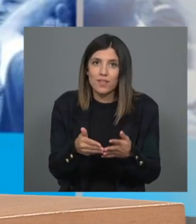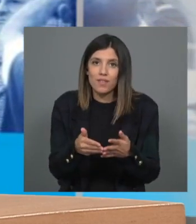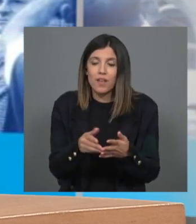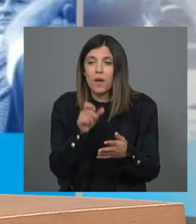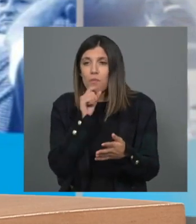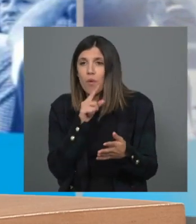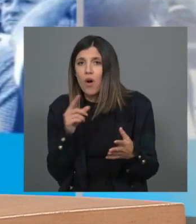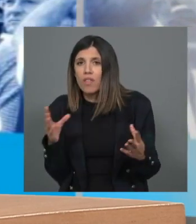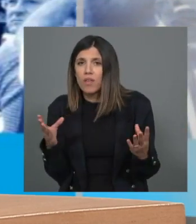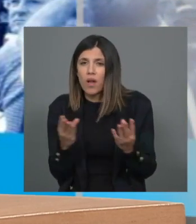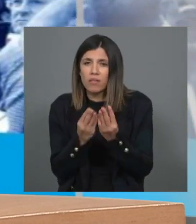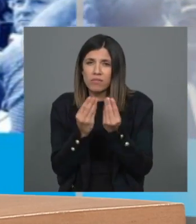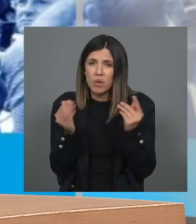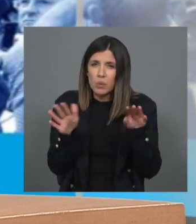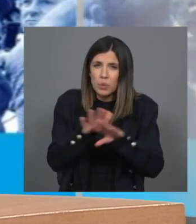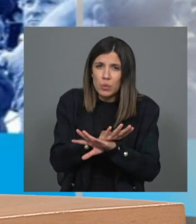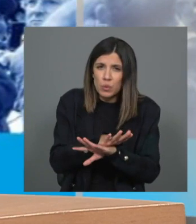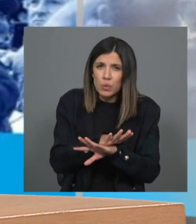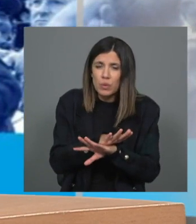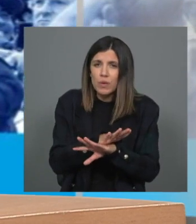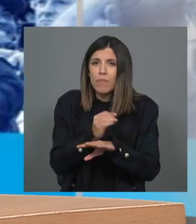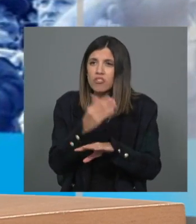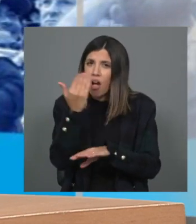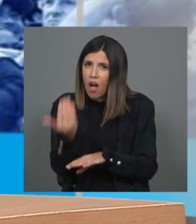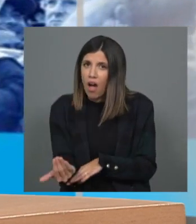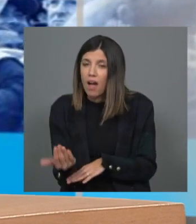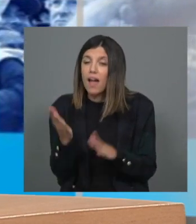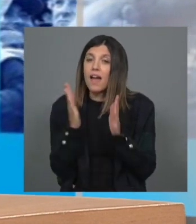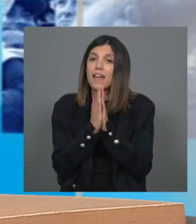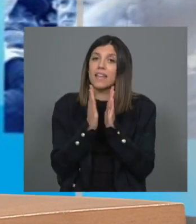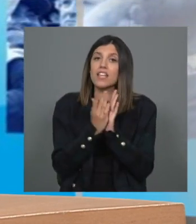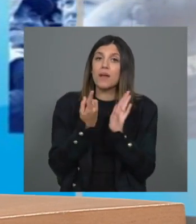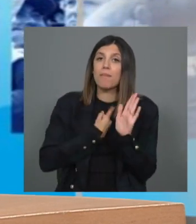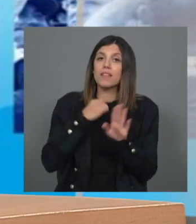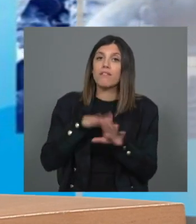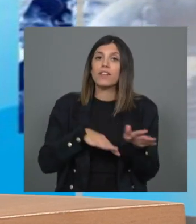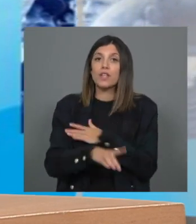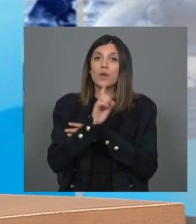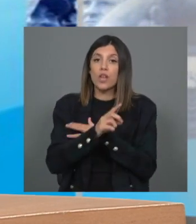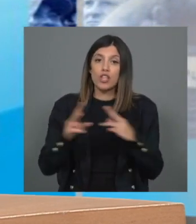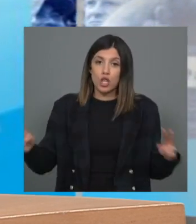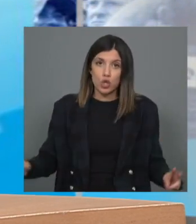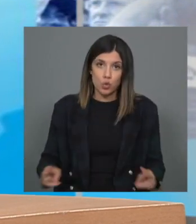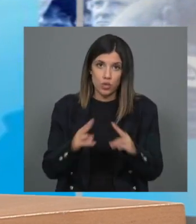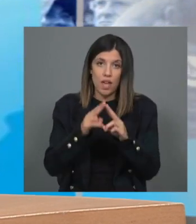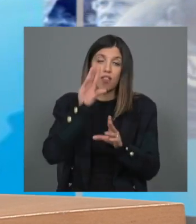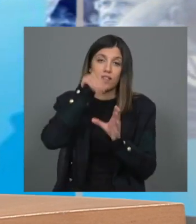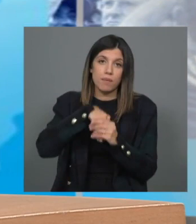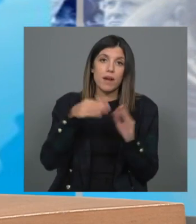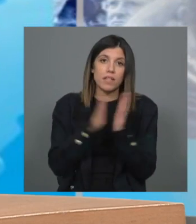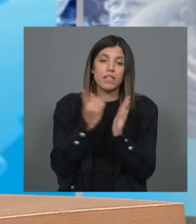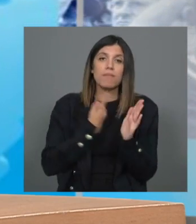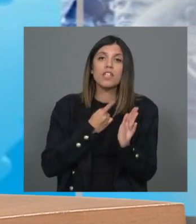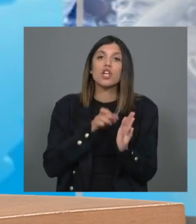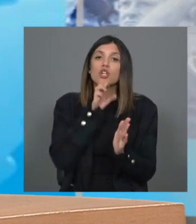estar menos apagado, mas isso existe e está lá. Portanto, o que a Igreja tem de fazer, e as jornadas, como parte da Igreja, tem de saber dar resposta a